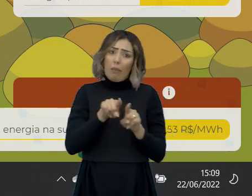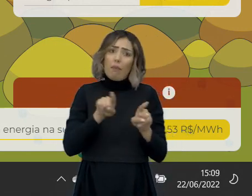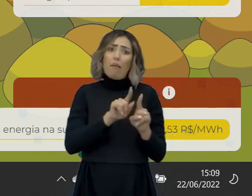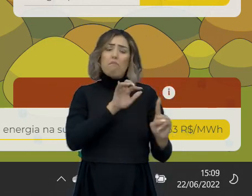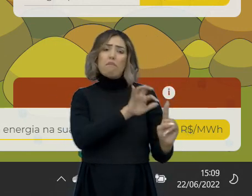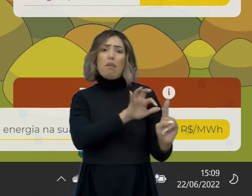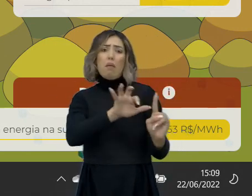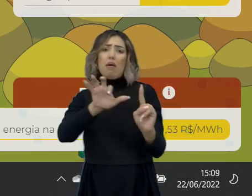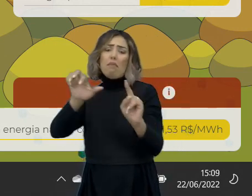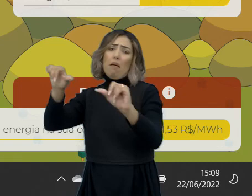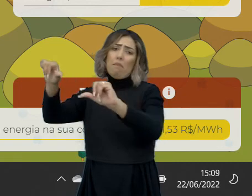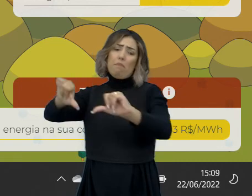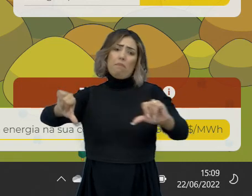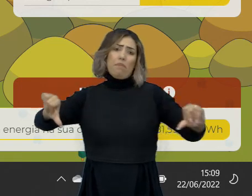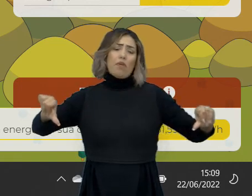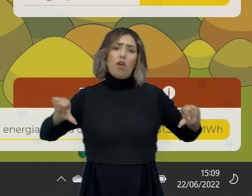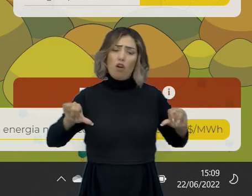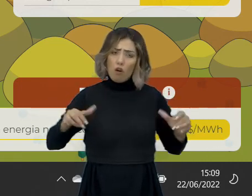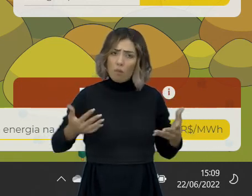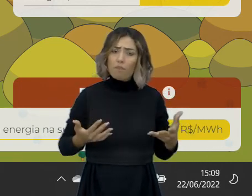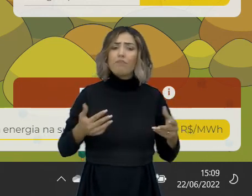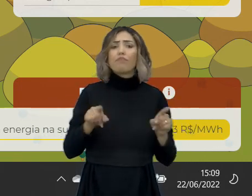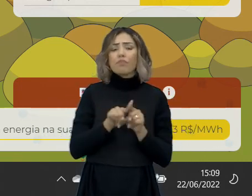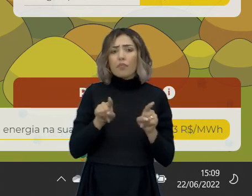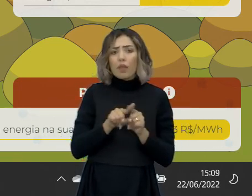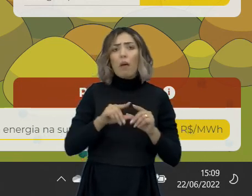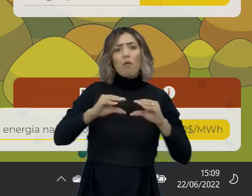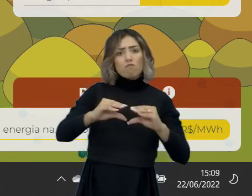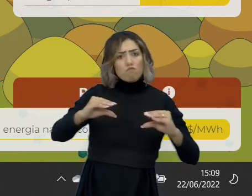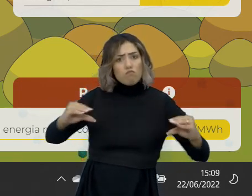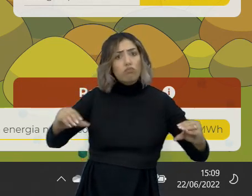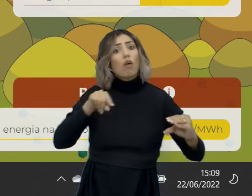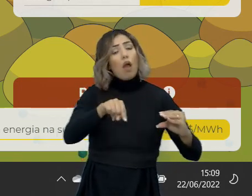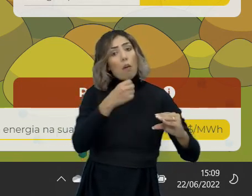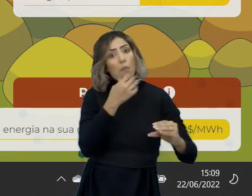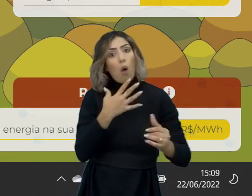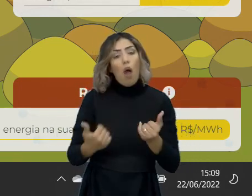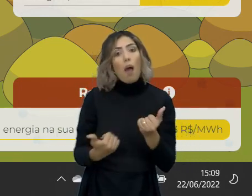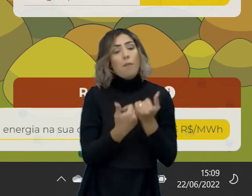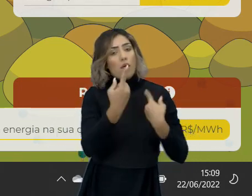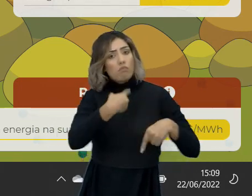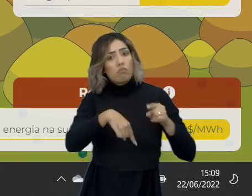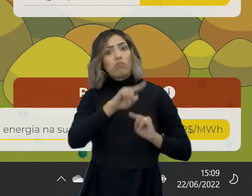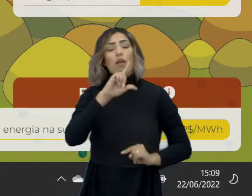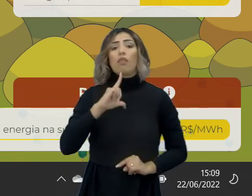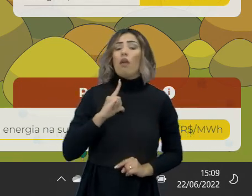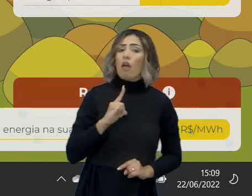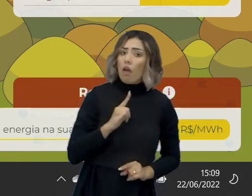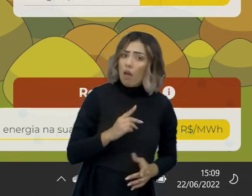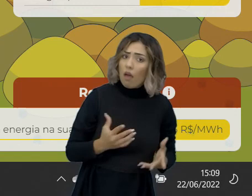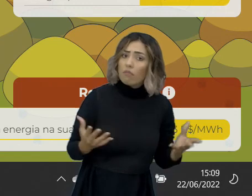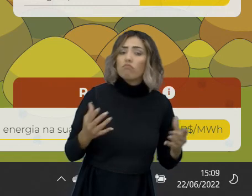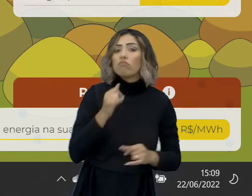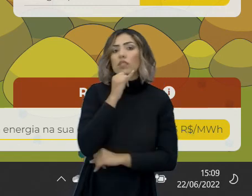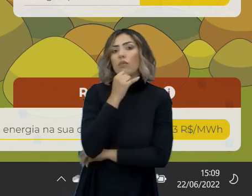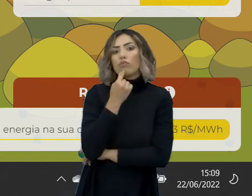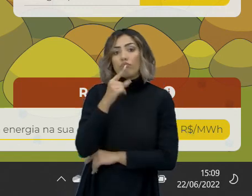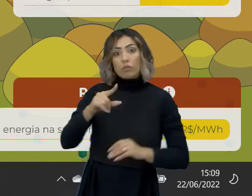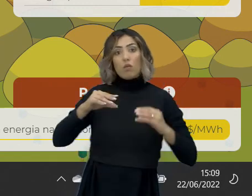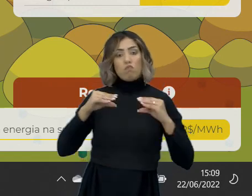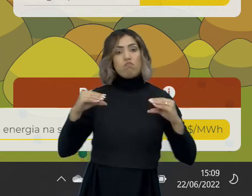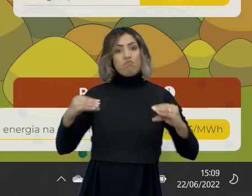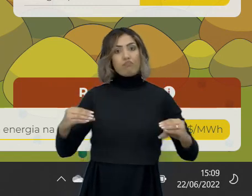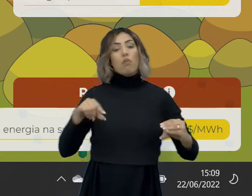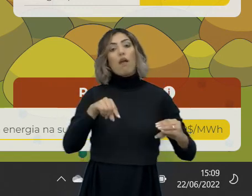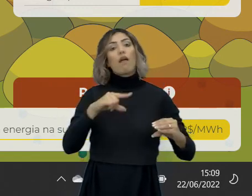pouco mais. A solar é bem promissora, a biomassa é mais promissora, né? Legal. Então, talvez se a gente pudesse ter... Hoje a biomassa já é